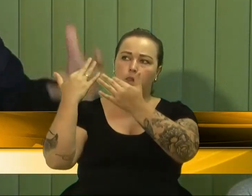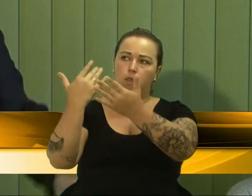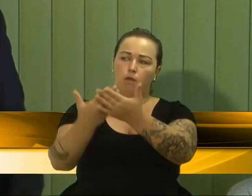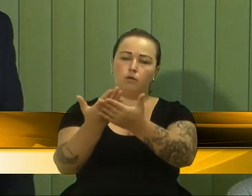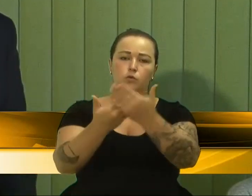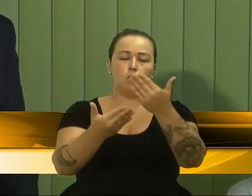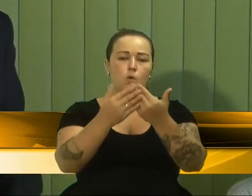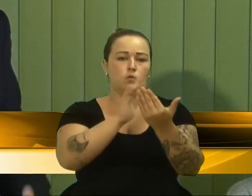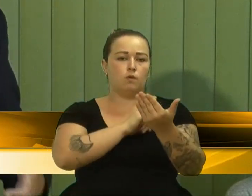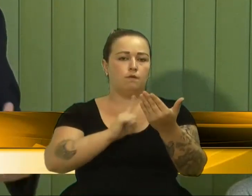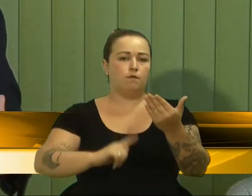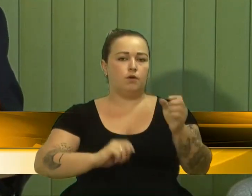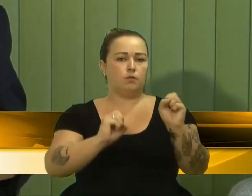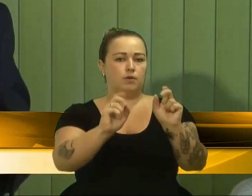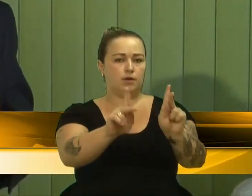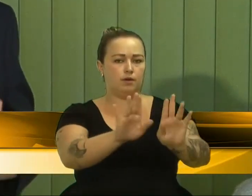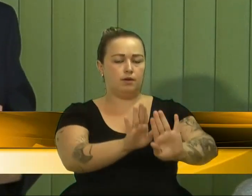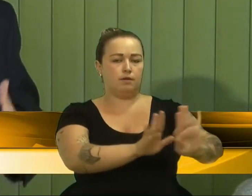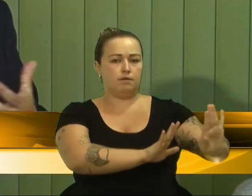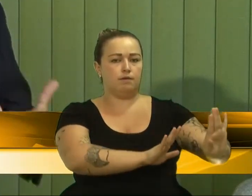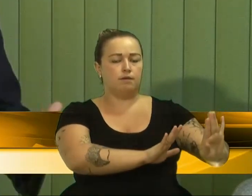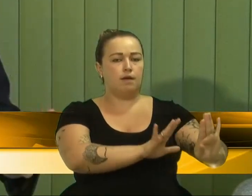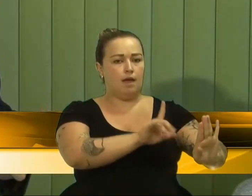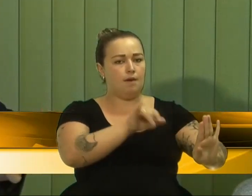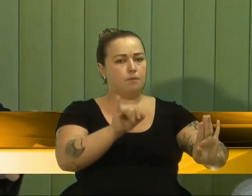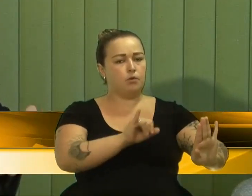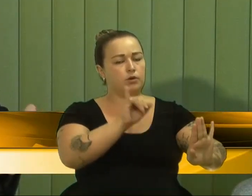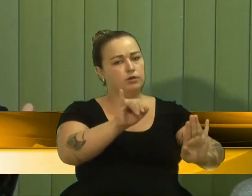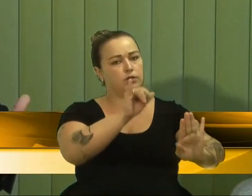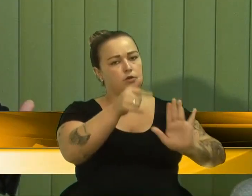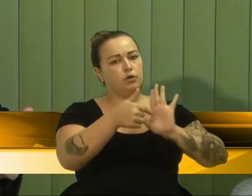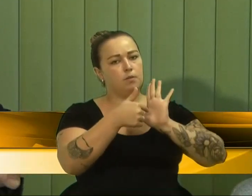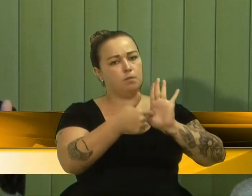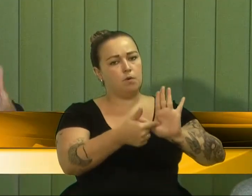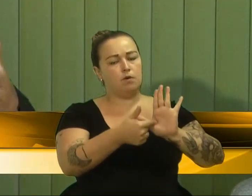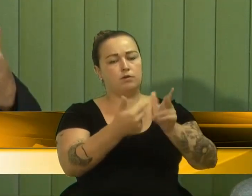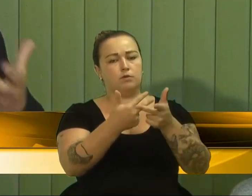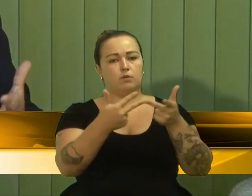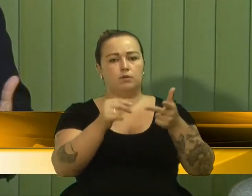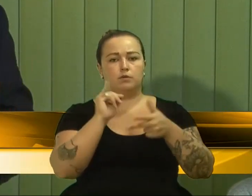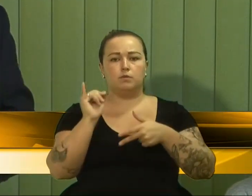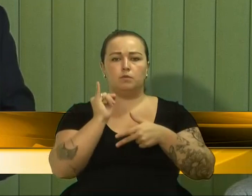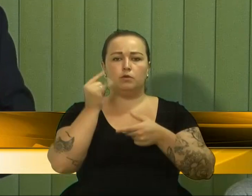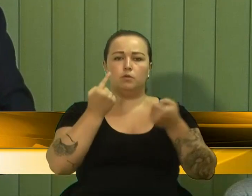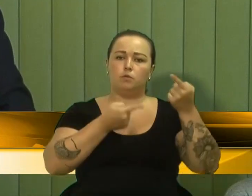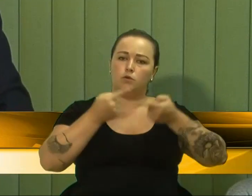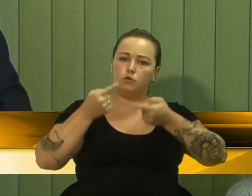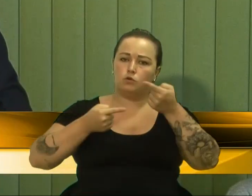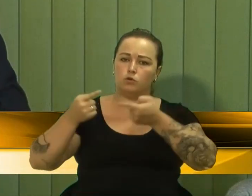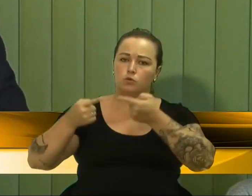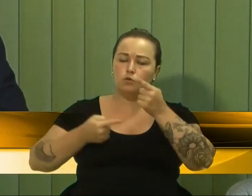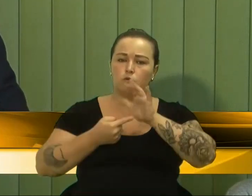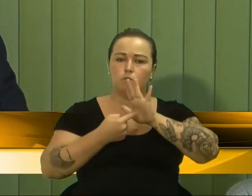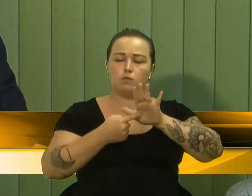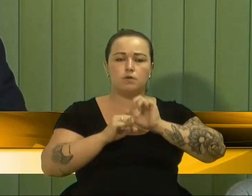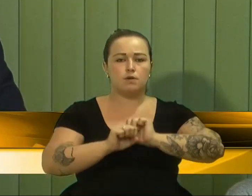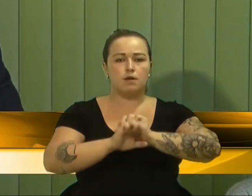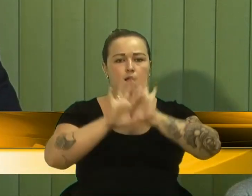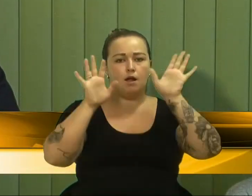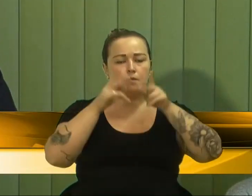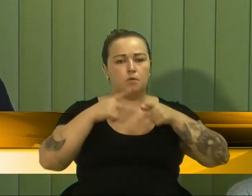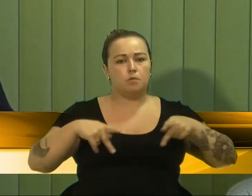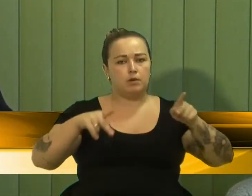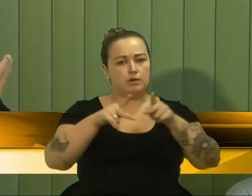anterior, é importante que a gente traga à tona essas questões e de forma transparente. É isso. Não, então, no sentido,